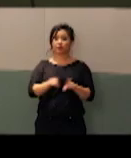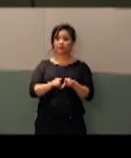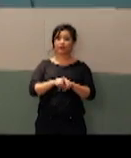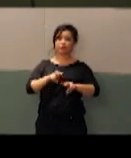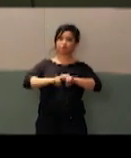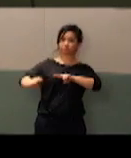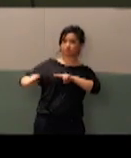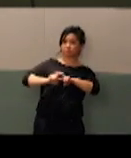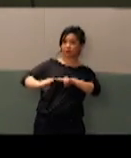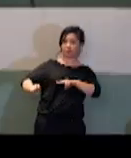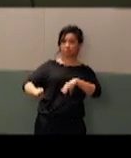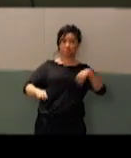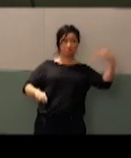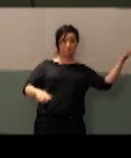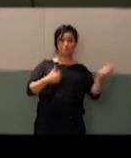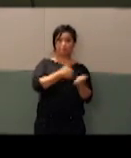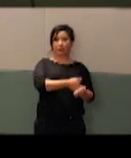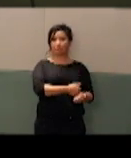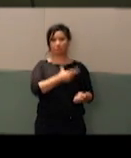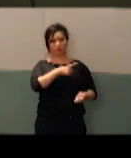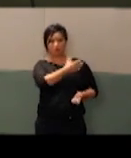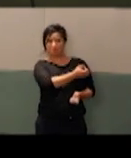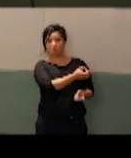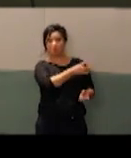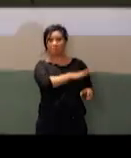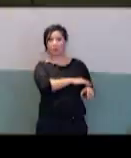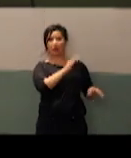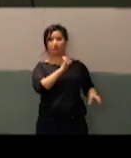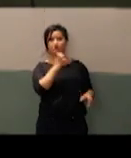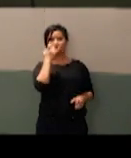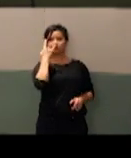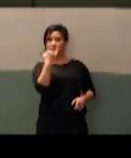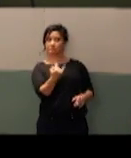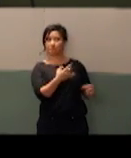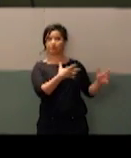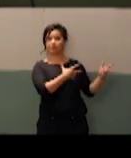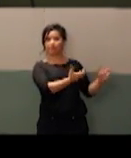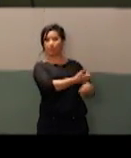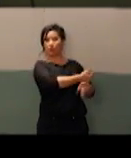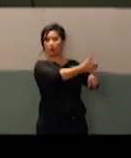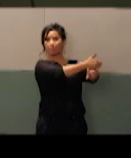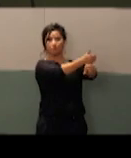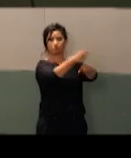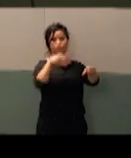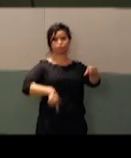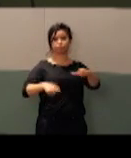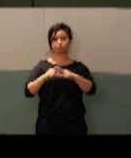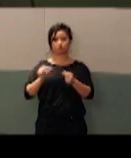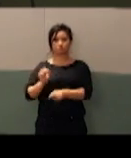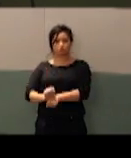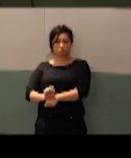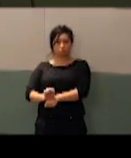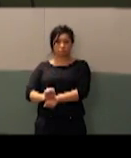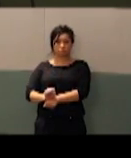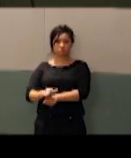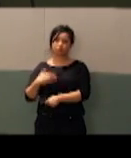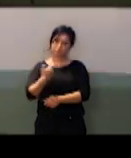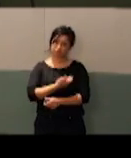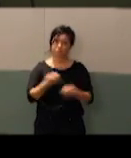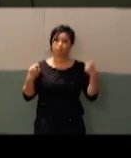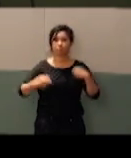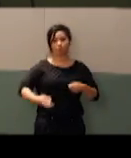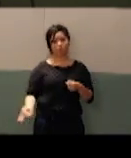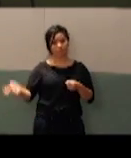atração quase melhor que aqui. E assim também em regiões como o oeste da Bahia, que estão muito próximos. Nós temos que juntos fazer